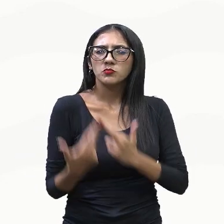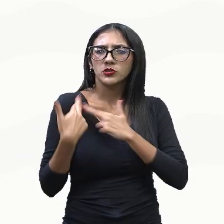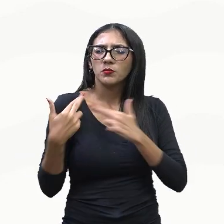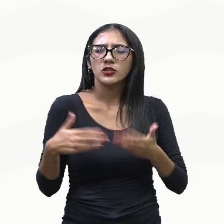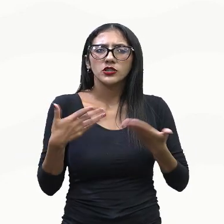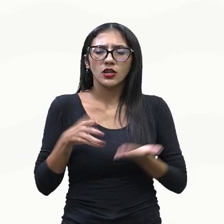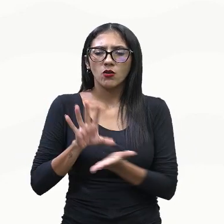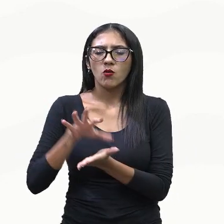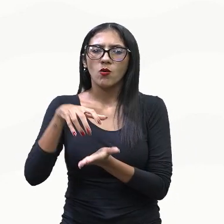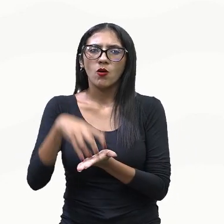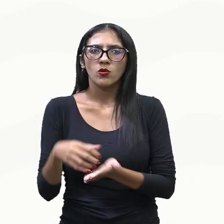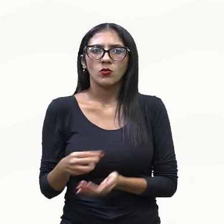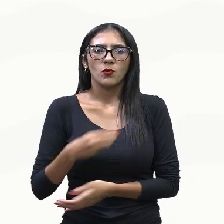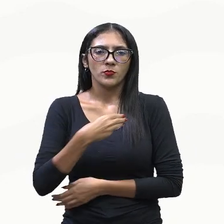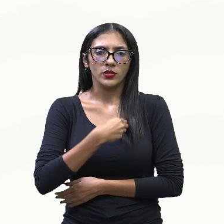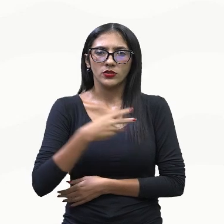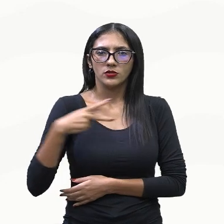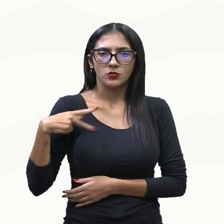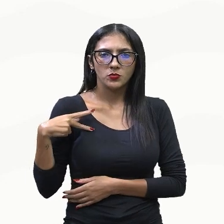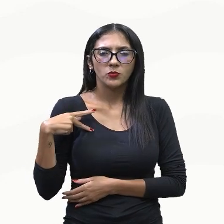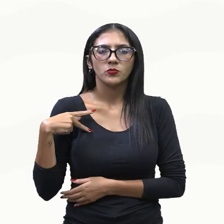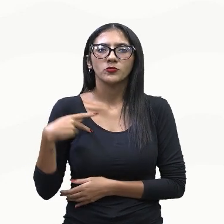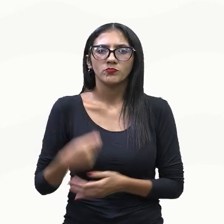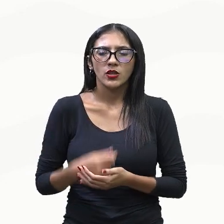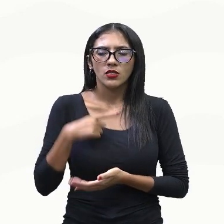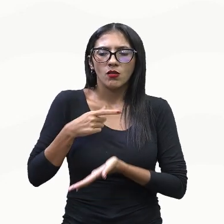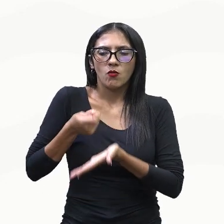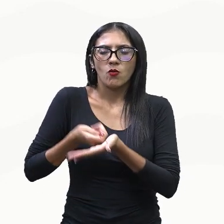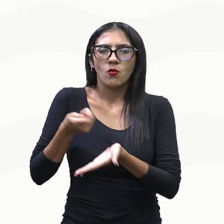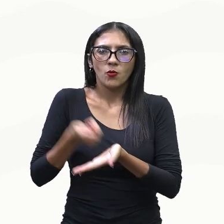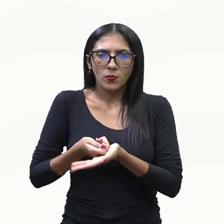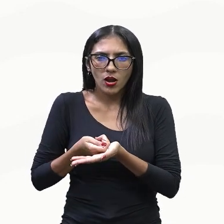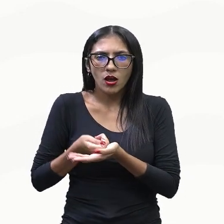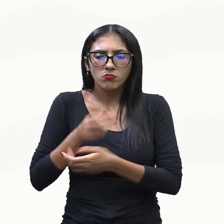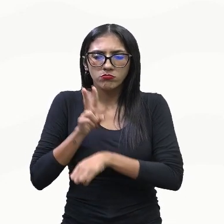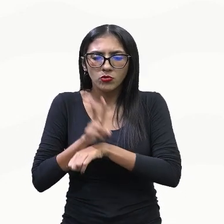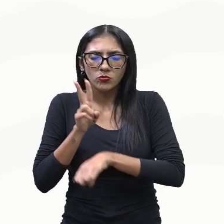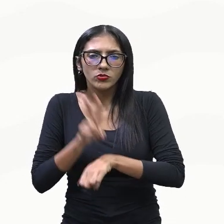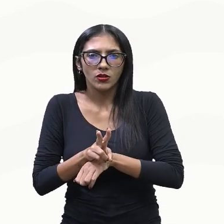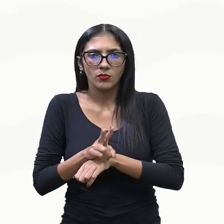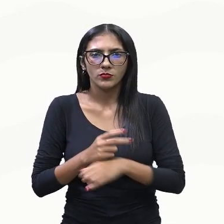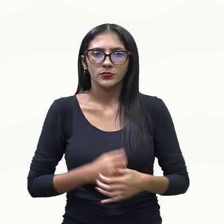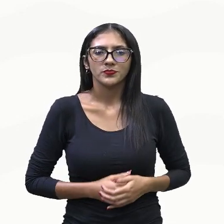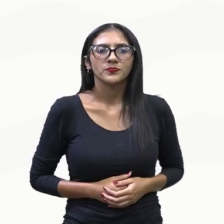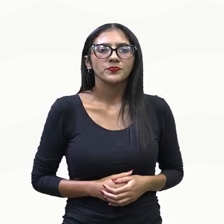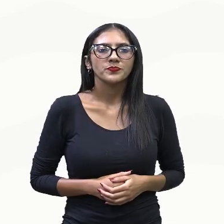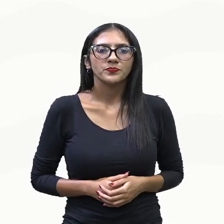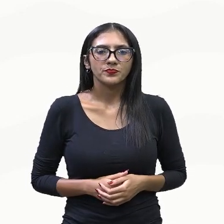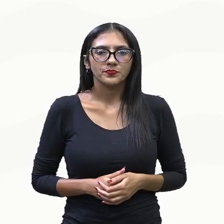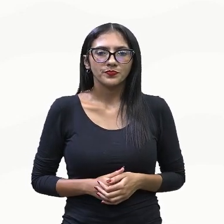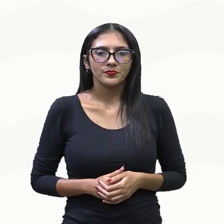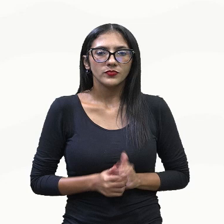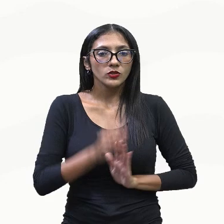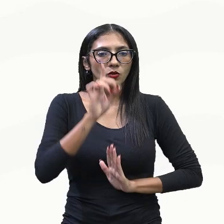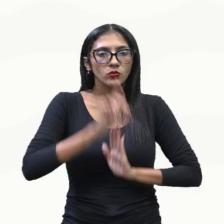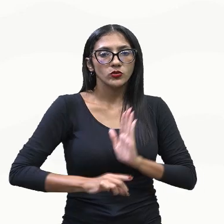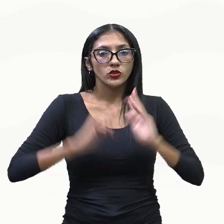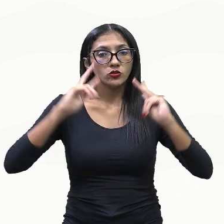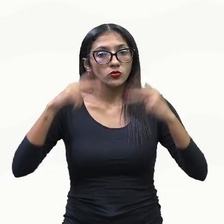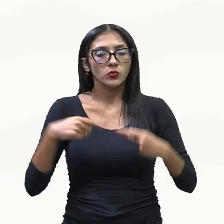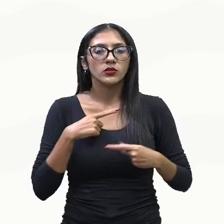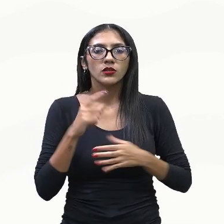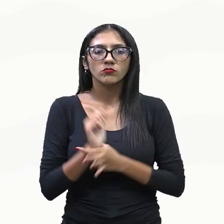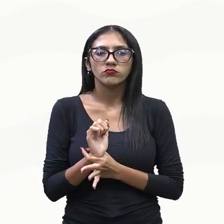Público para complementar, efetivar, cobrar, né, e fazer justiça para nós. Os direitos humanos visam garantir a